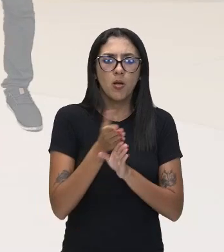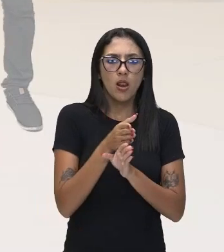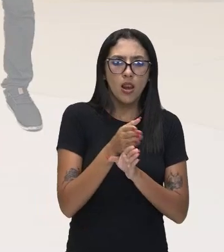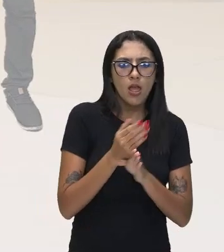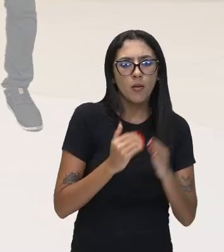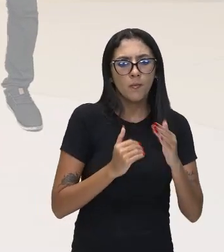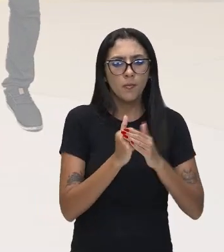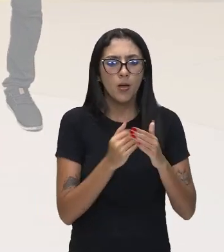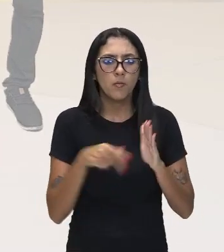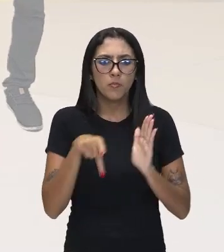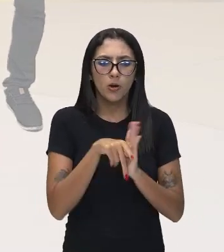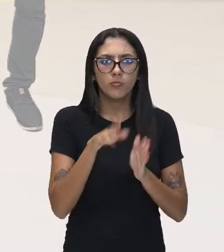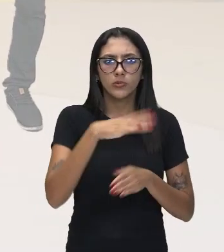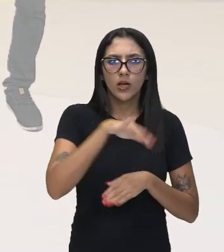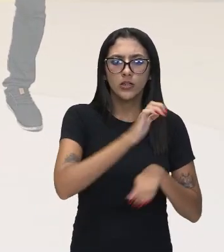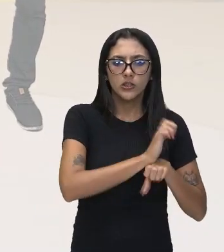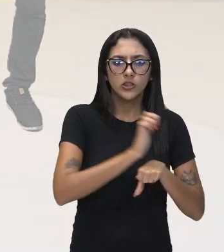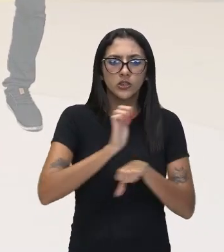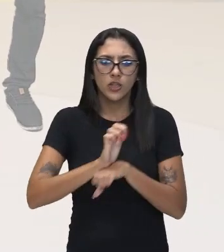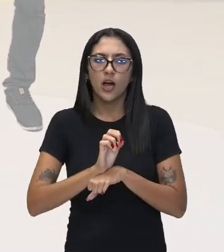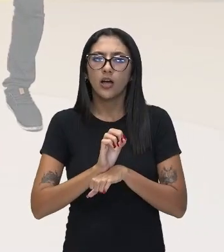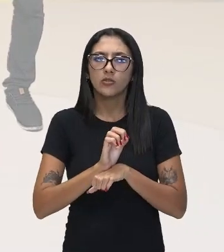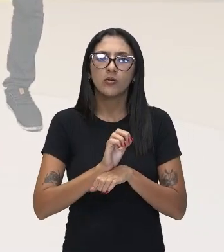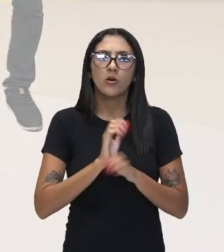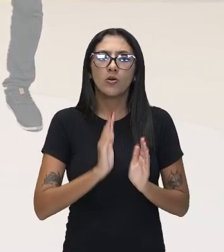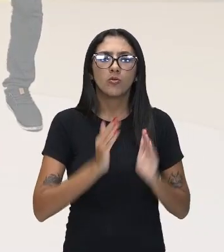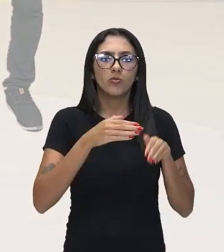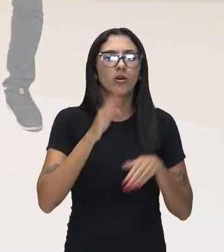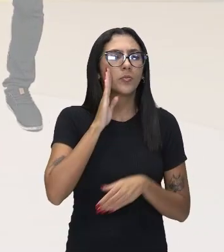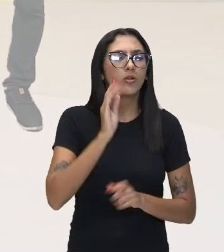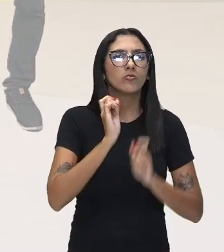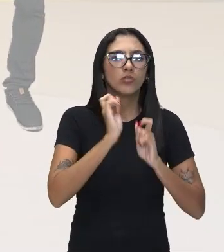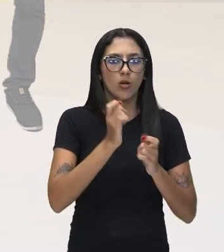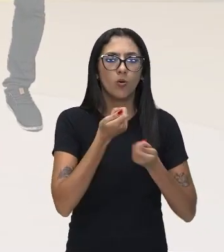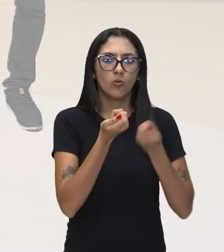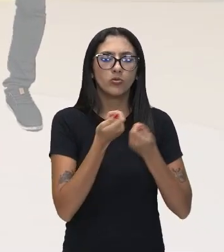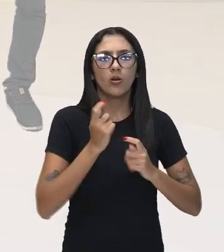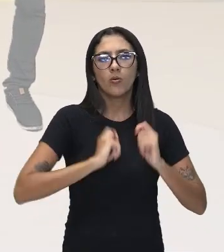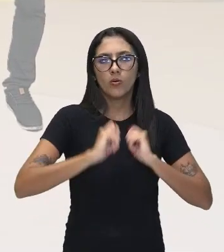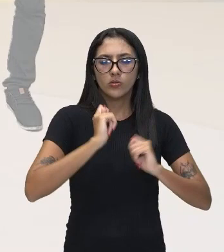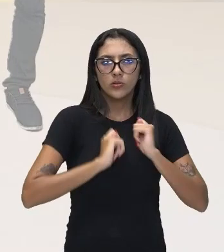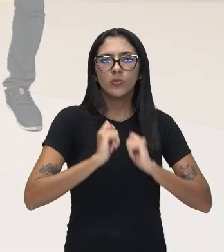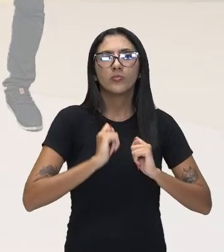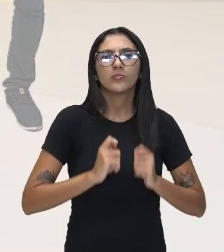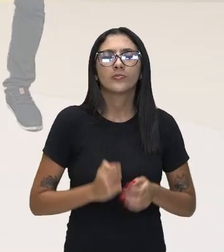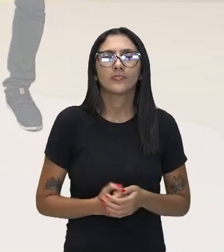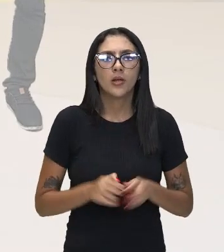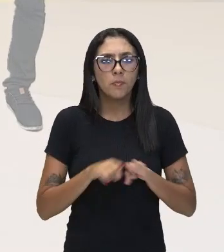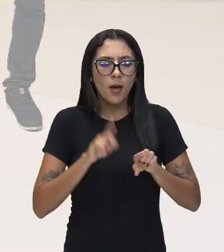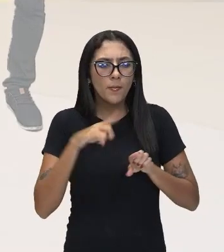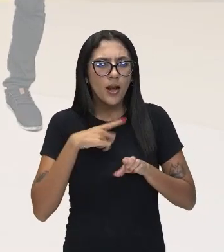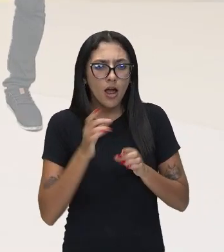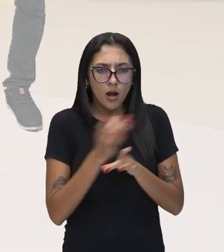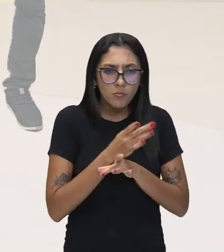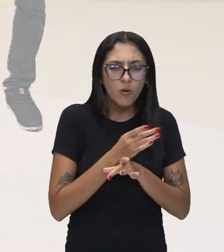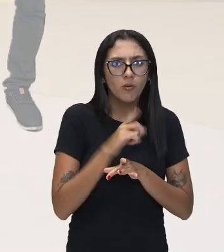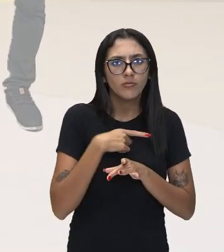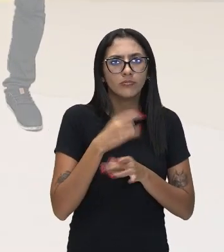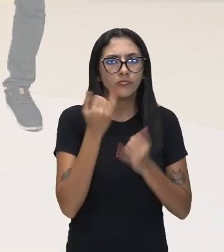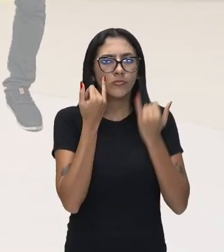de planejar o desenvolvimento econômico da região, mas não para aí também, né, professor? Porque a gente tem o